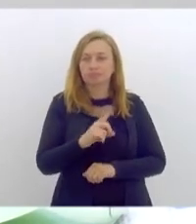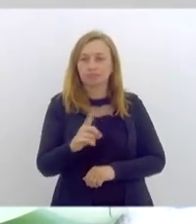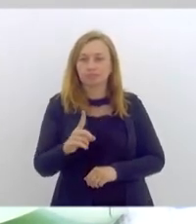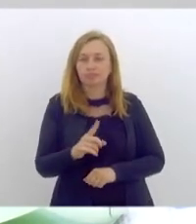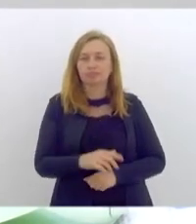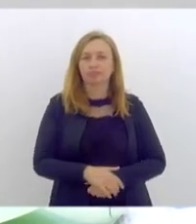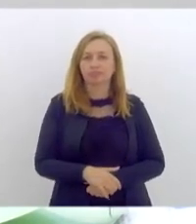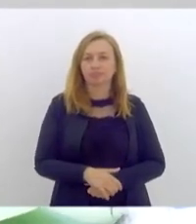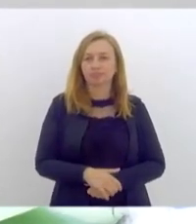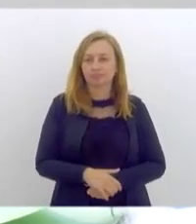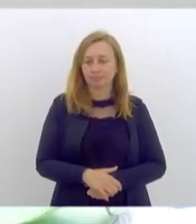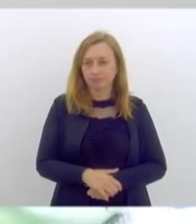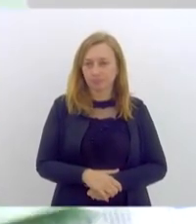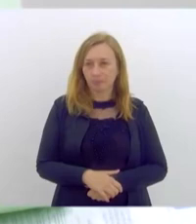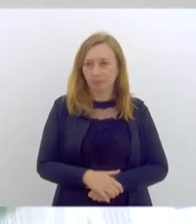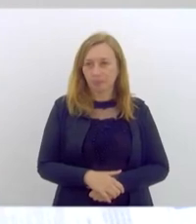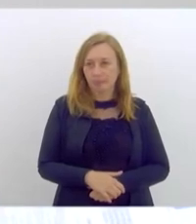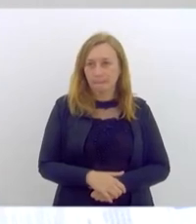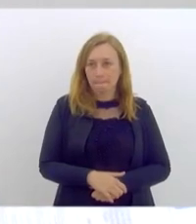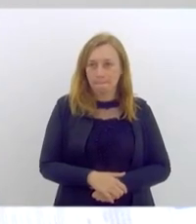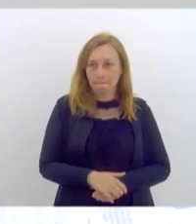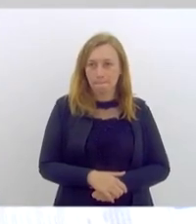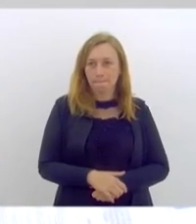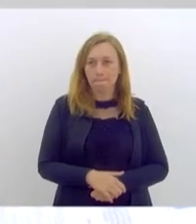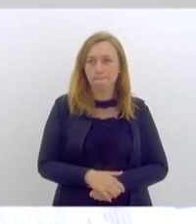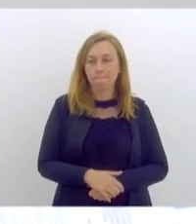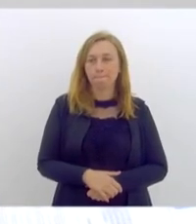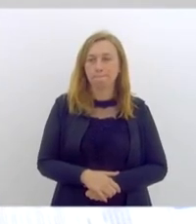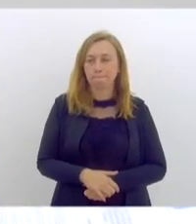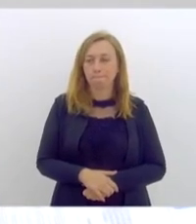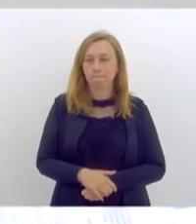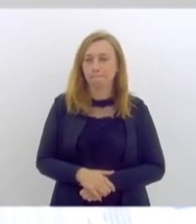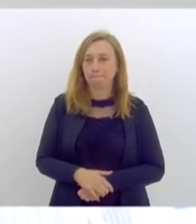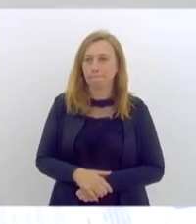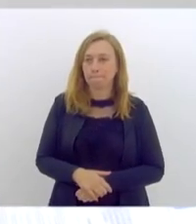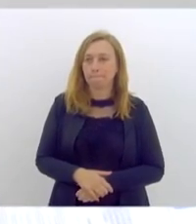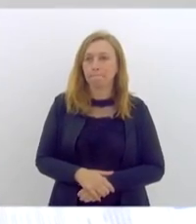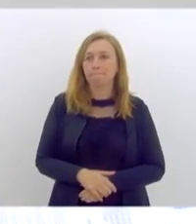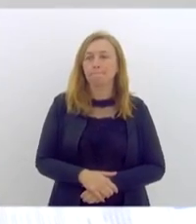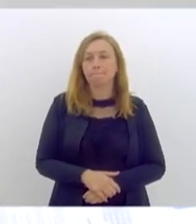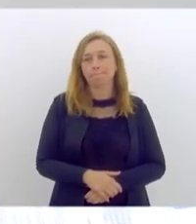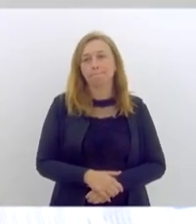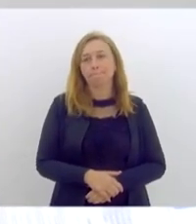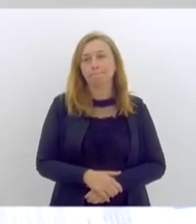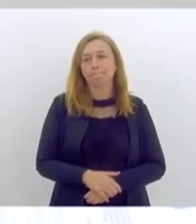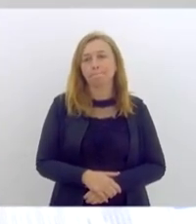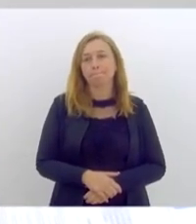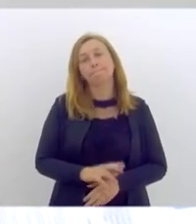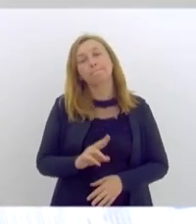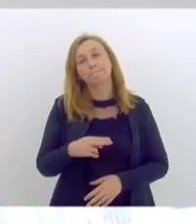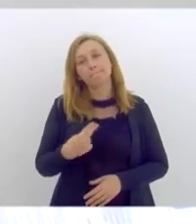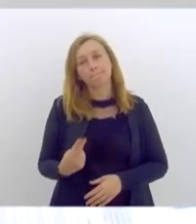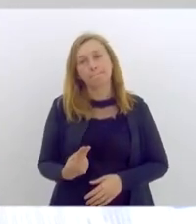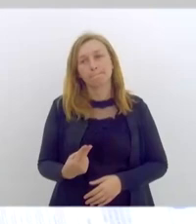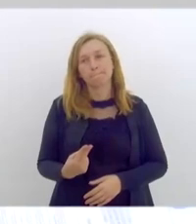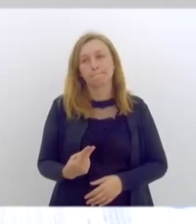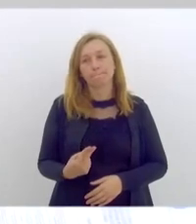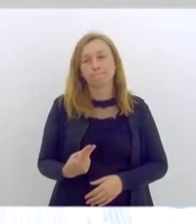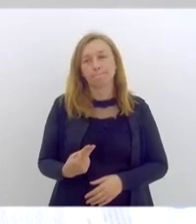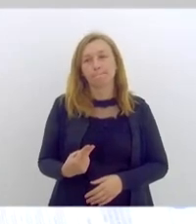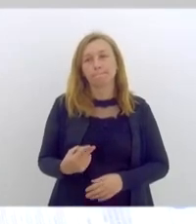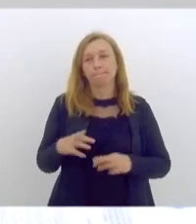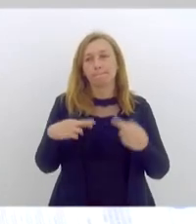aposentado por ineficiência faltou demais ou foi por causa